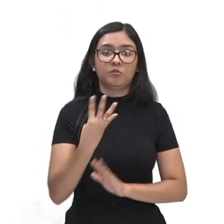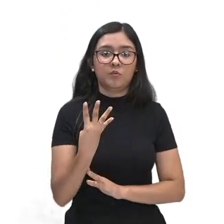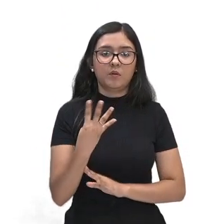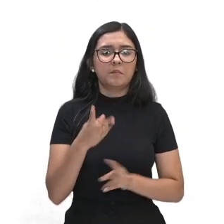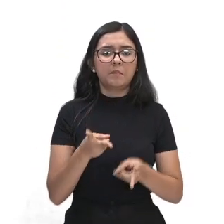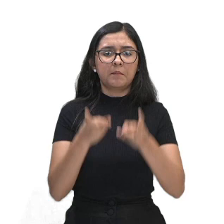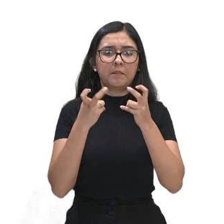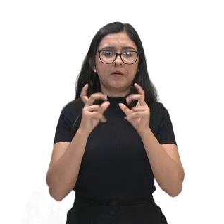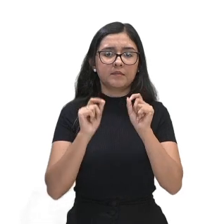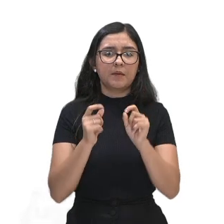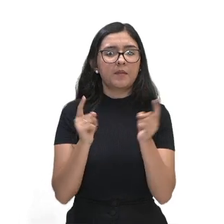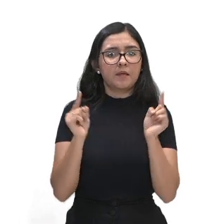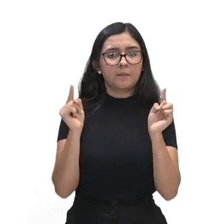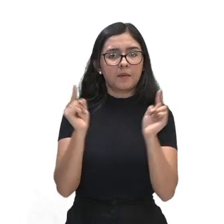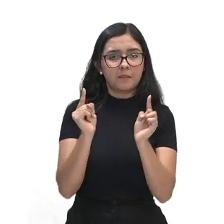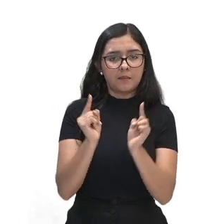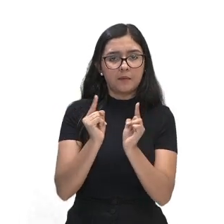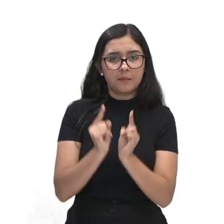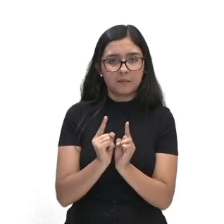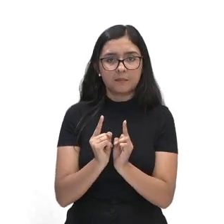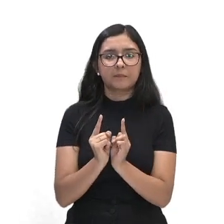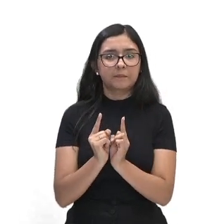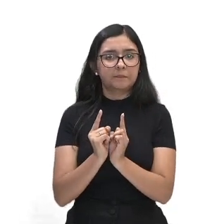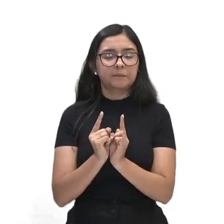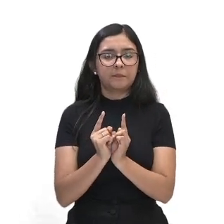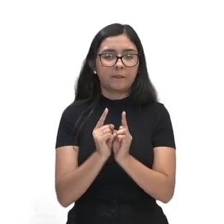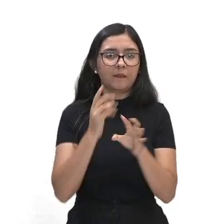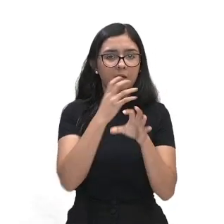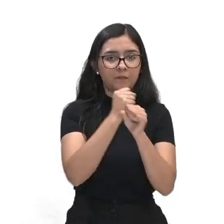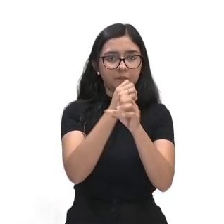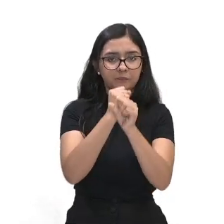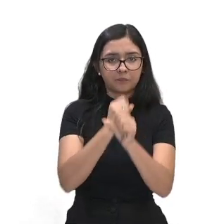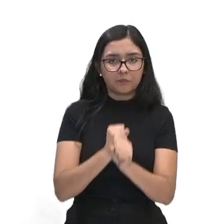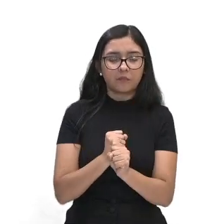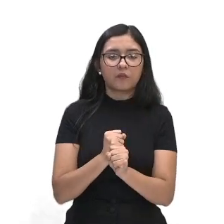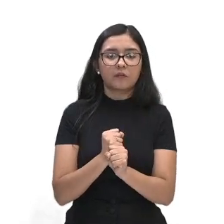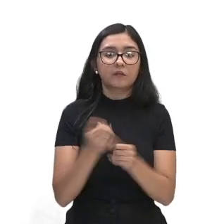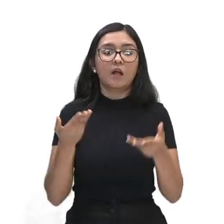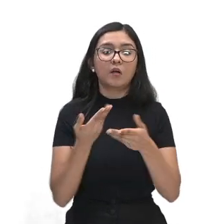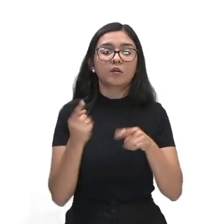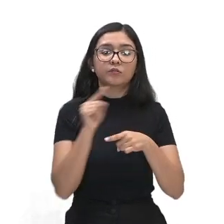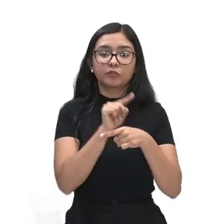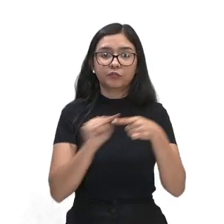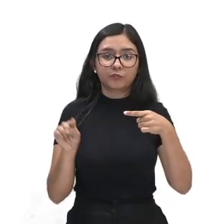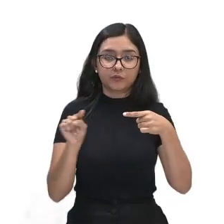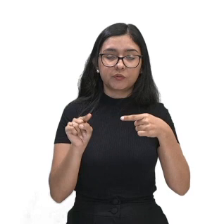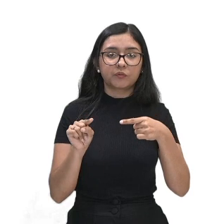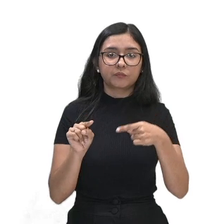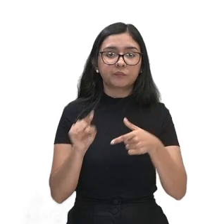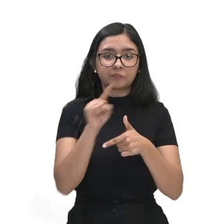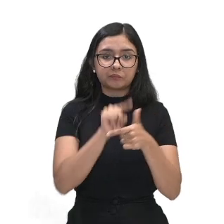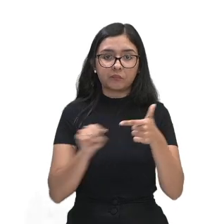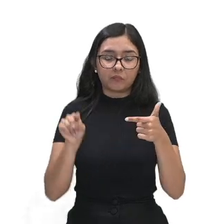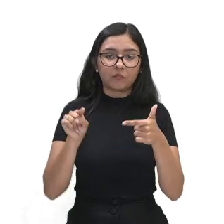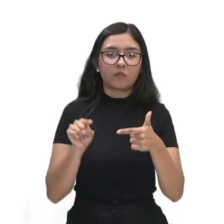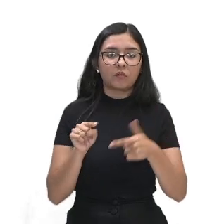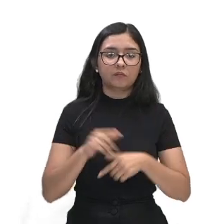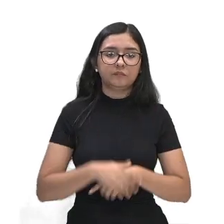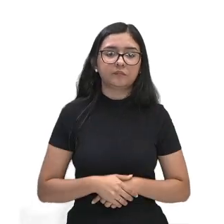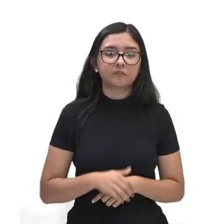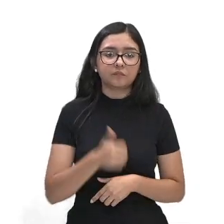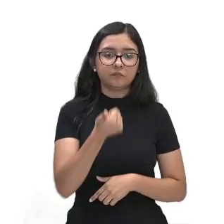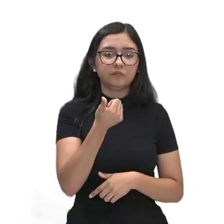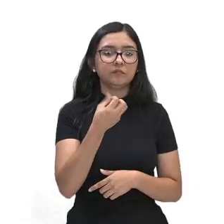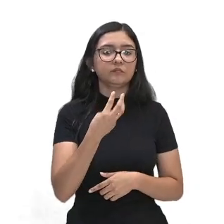bem menor, né? Está bem pequenininho agora. Eu faço a divisão agora.